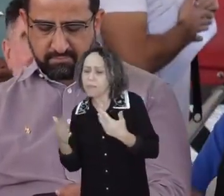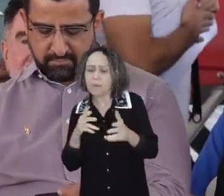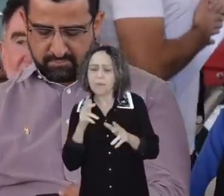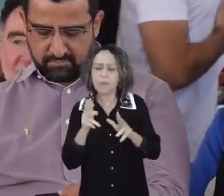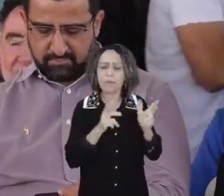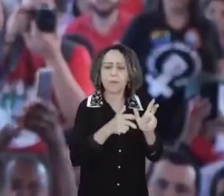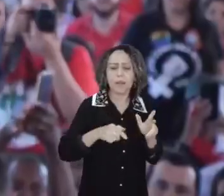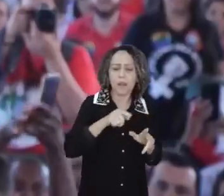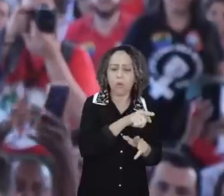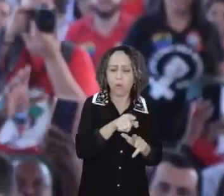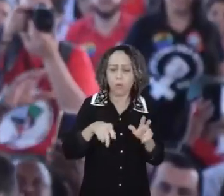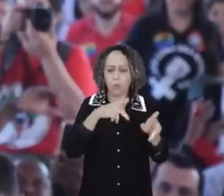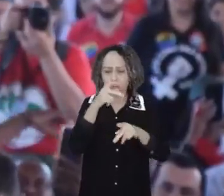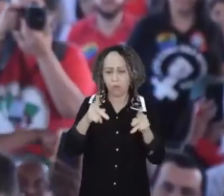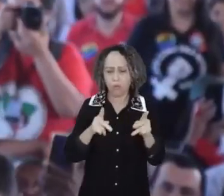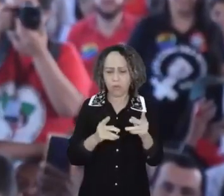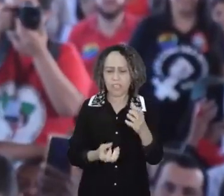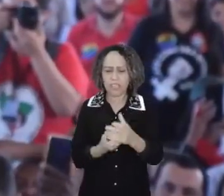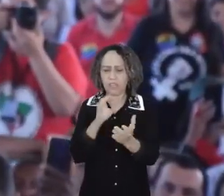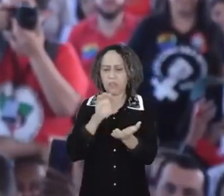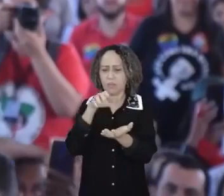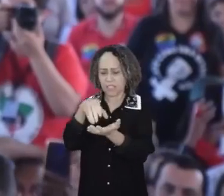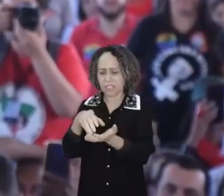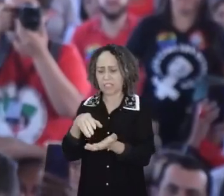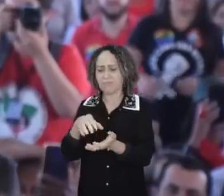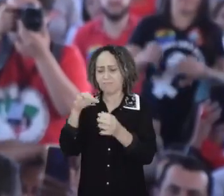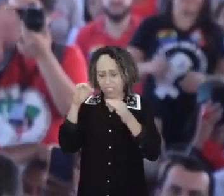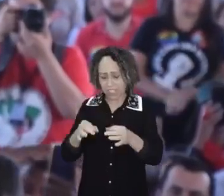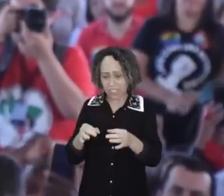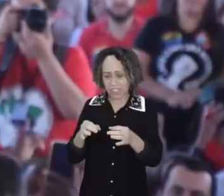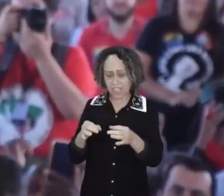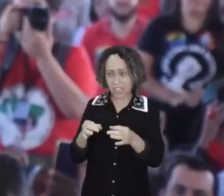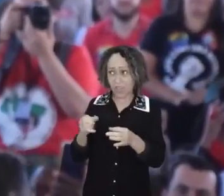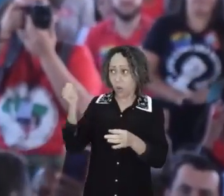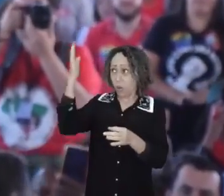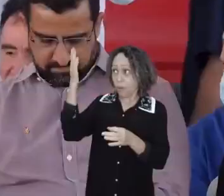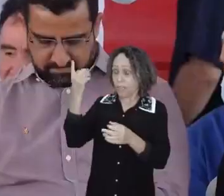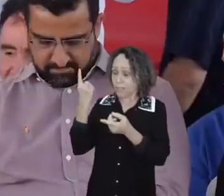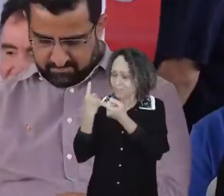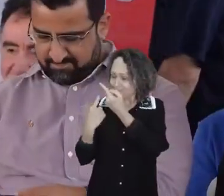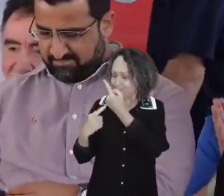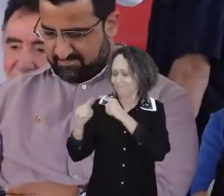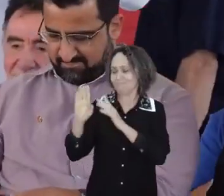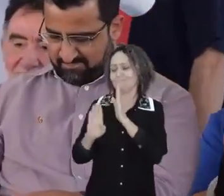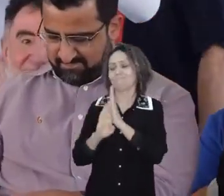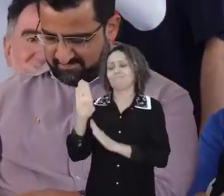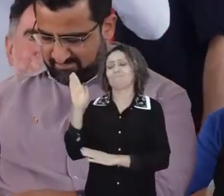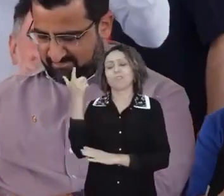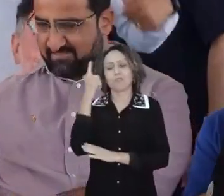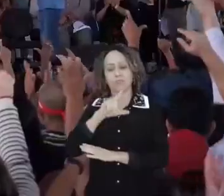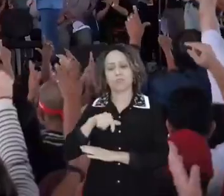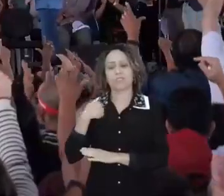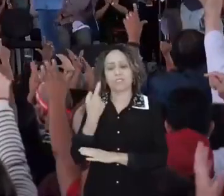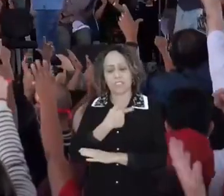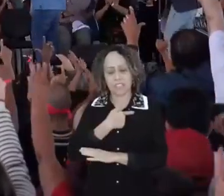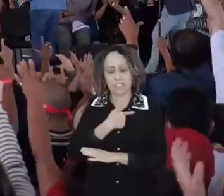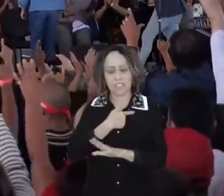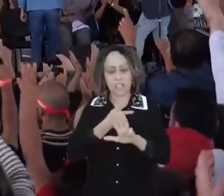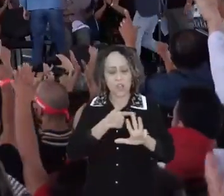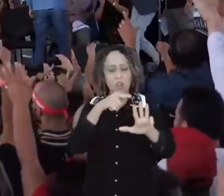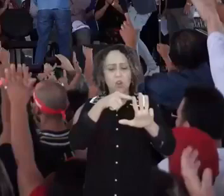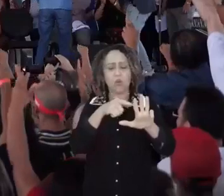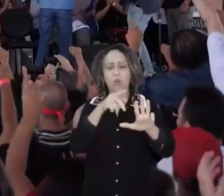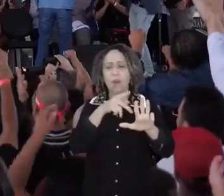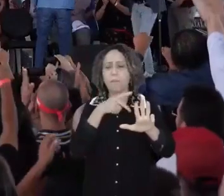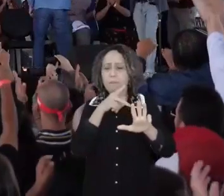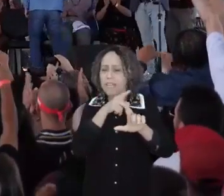esse país. Voltará a ser de novo do povo brasileiro com Lula presidente. Um abraço!